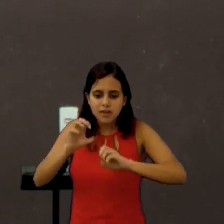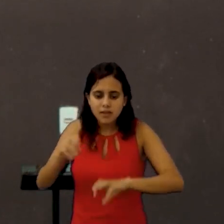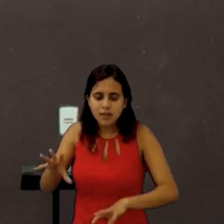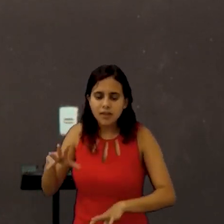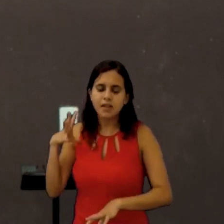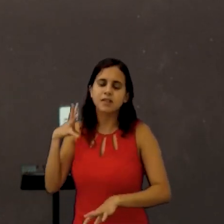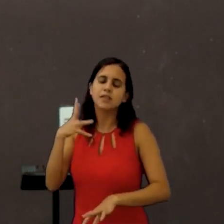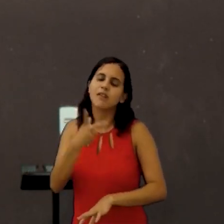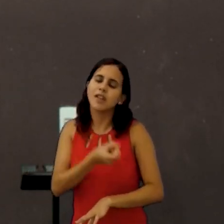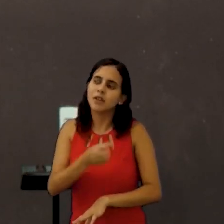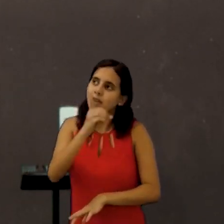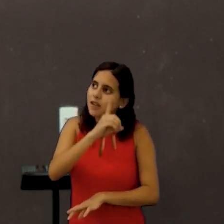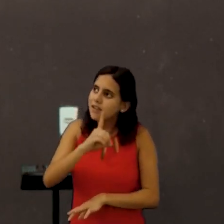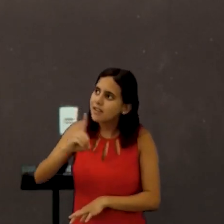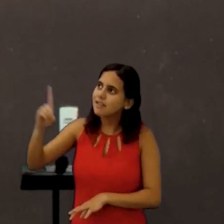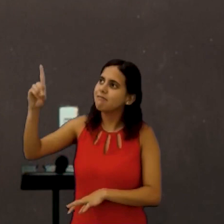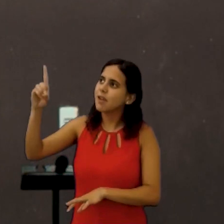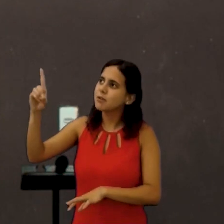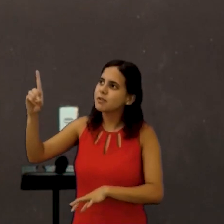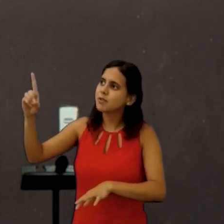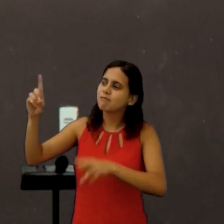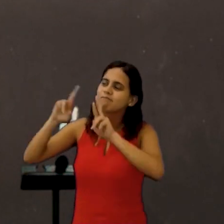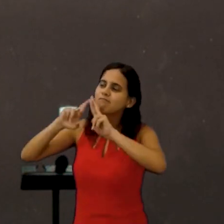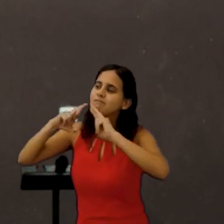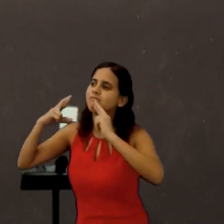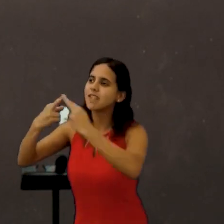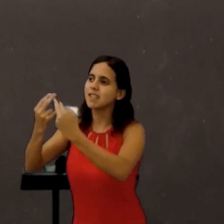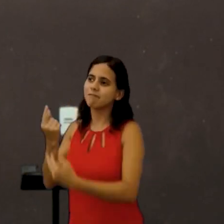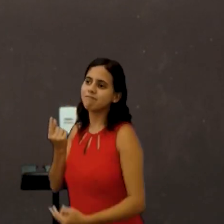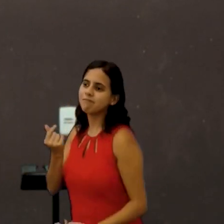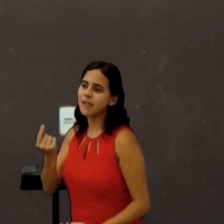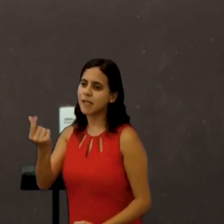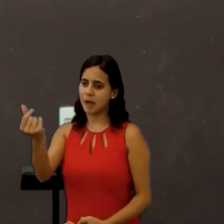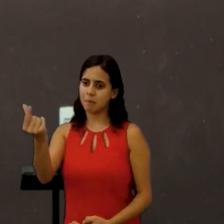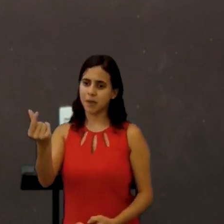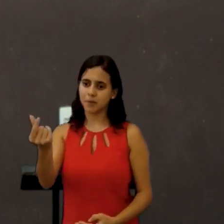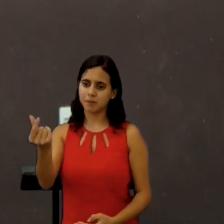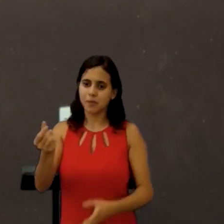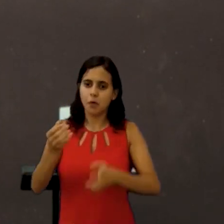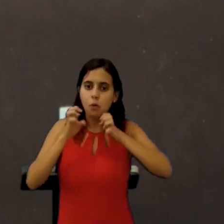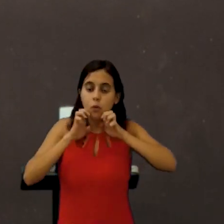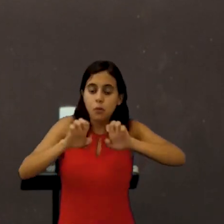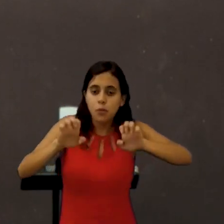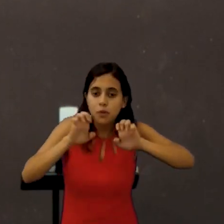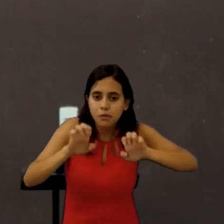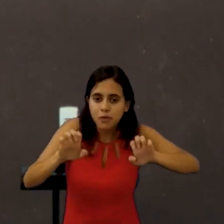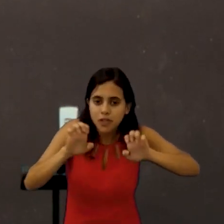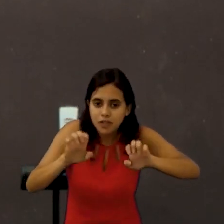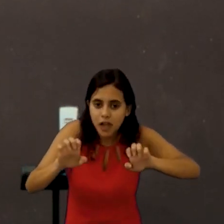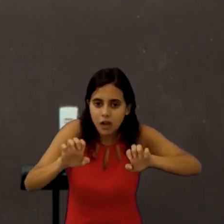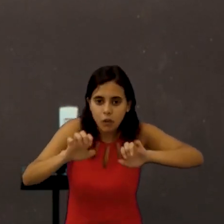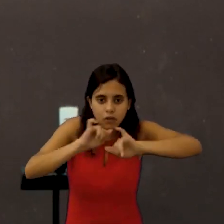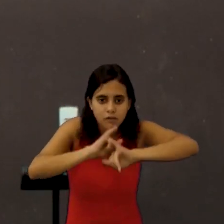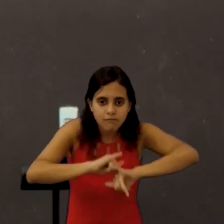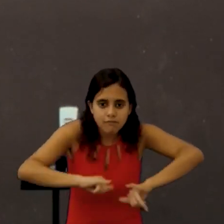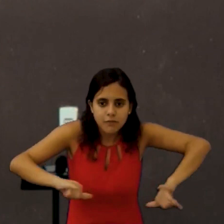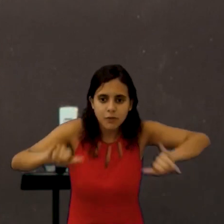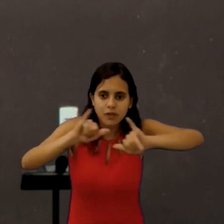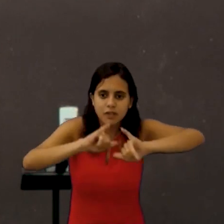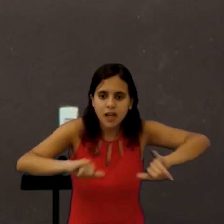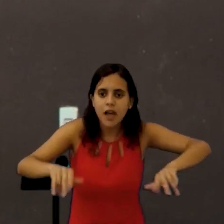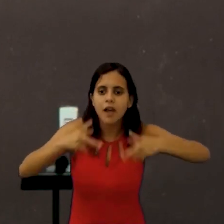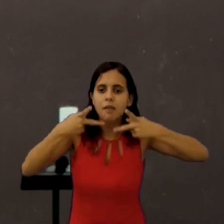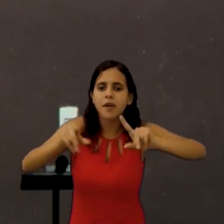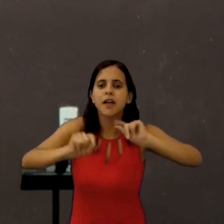o seu Deus reina. O evangelho, quando anunciado, é você dizendo